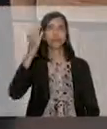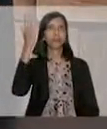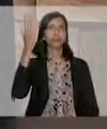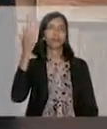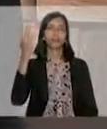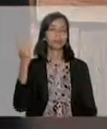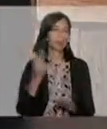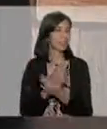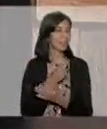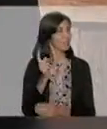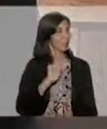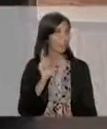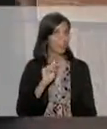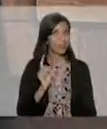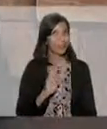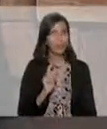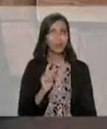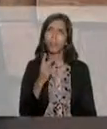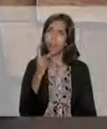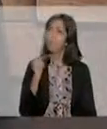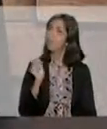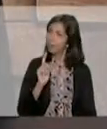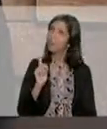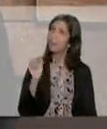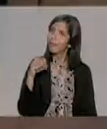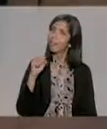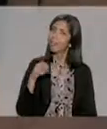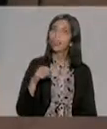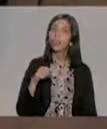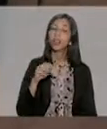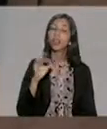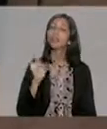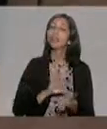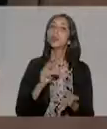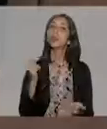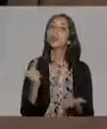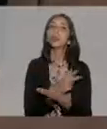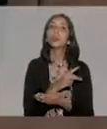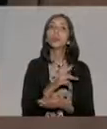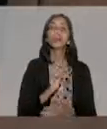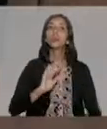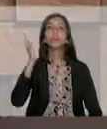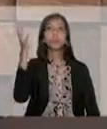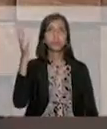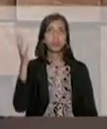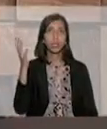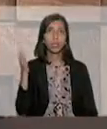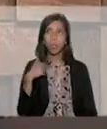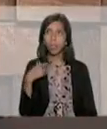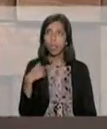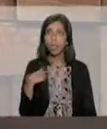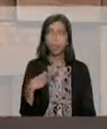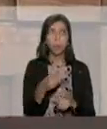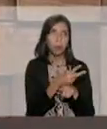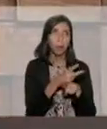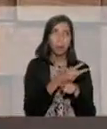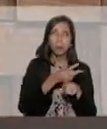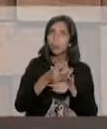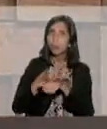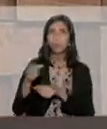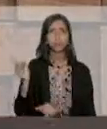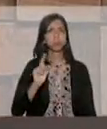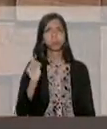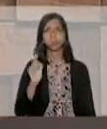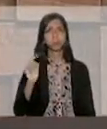acaso, mas eu falo foi sim. Na verdade, assim, caiu de paraquedas. Eu não estava